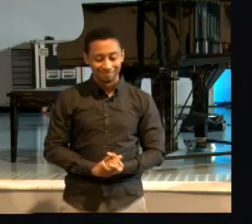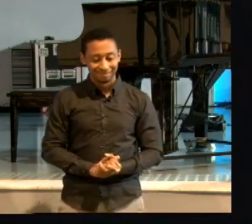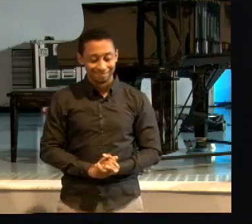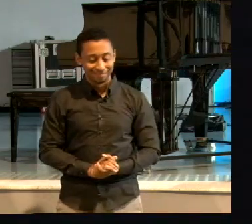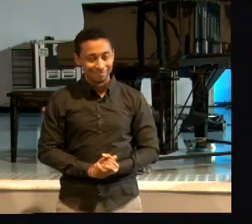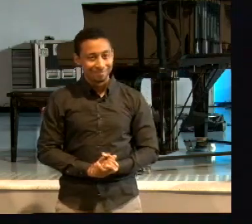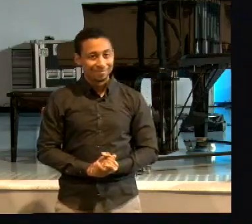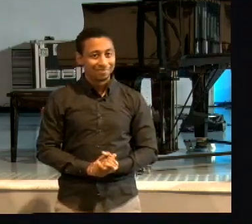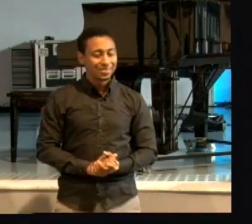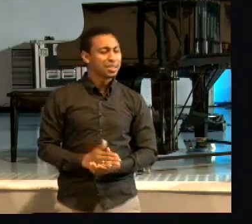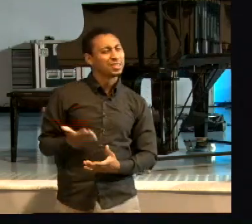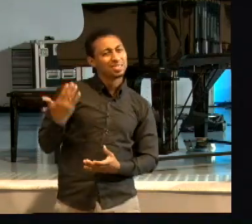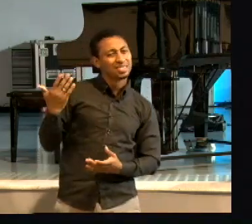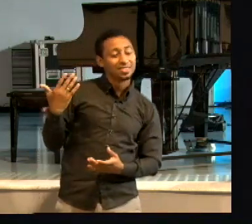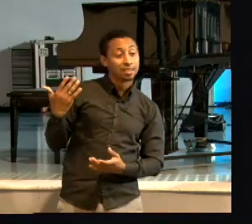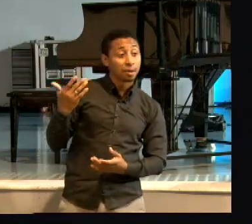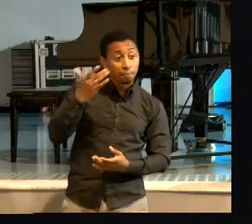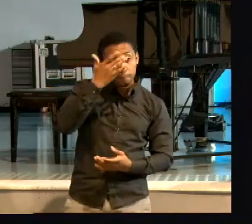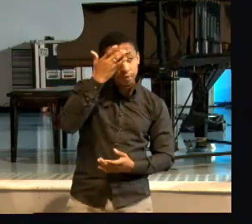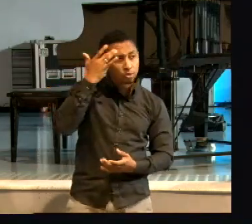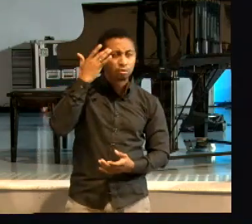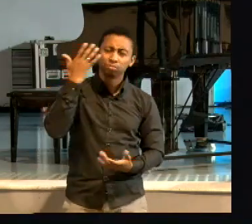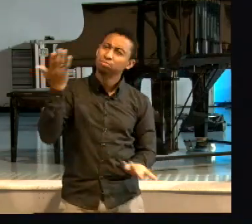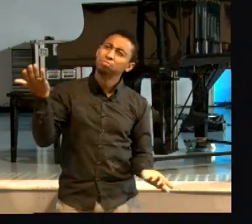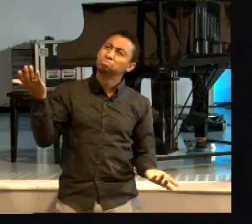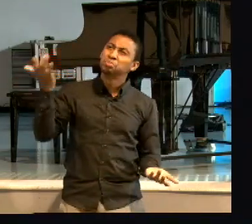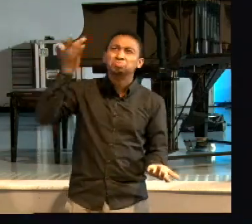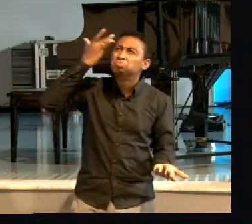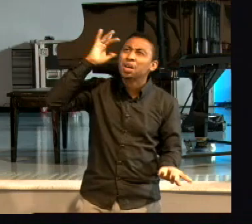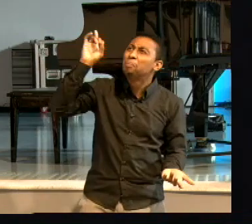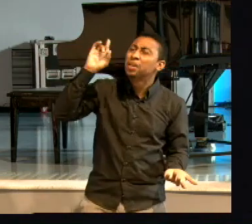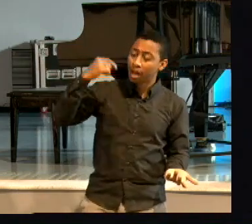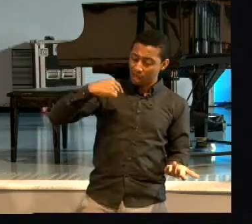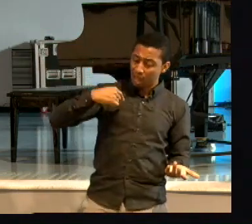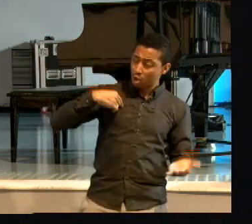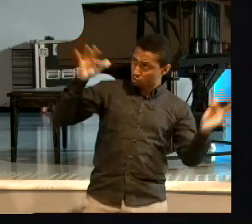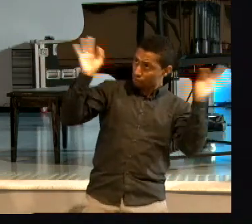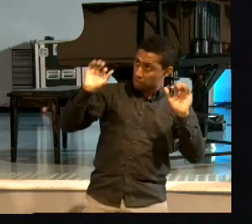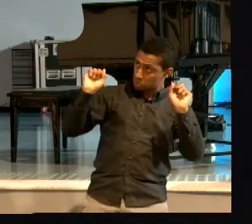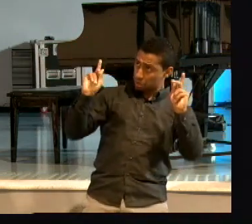Outro dia alguém respondeu alto, não sabia que tinha outro lado. Falei, pois é.